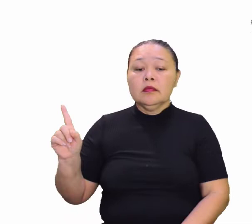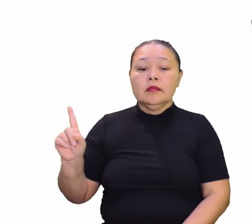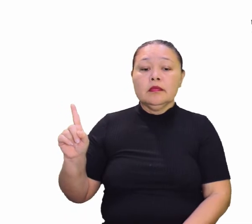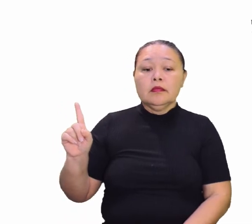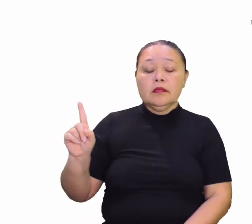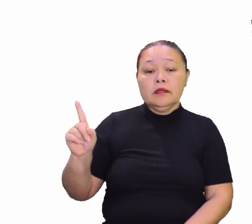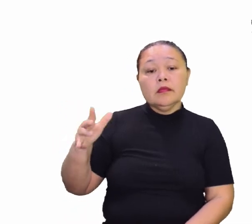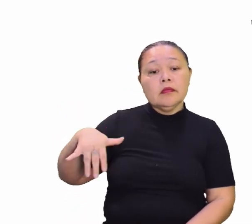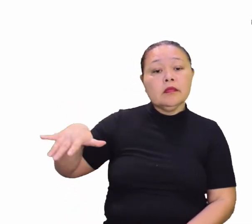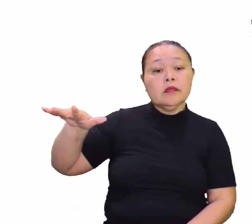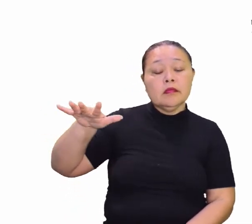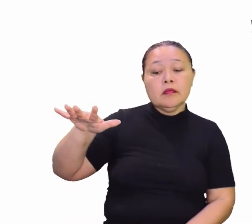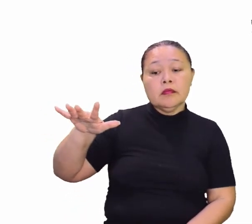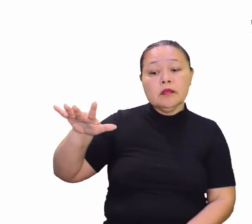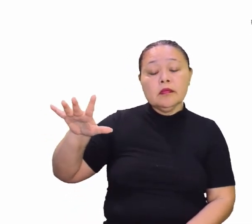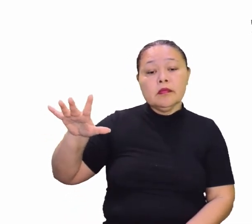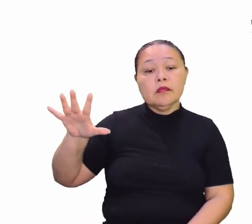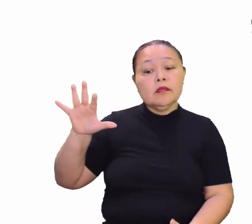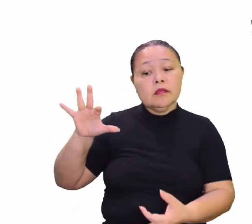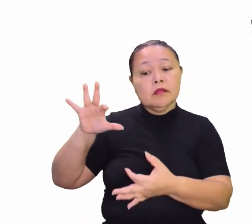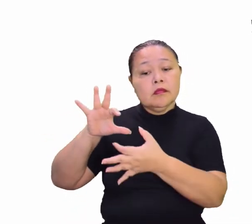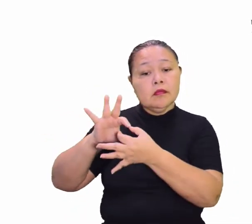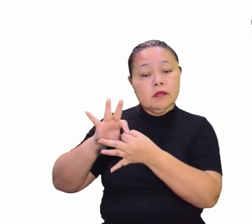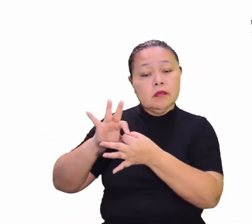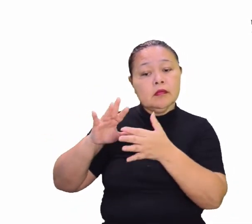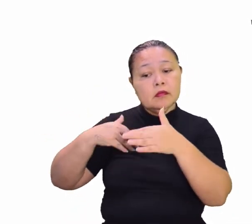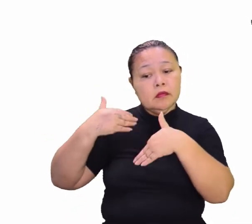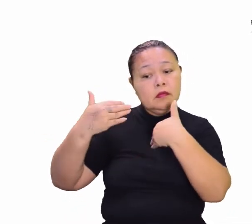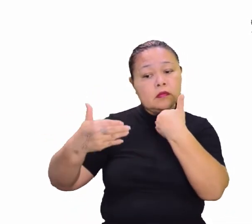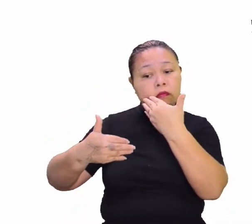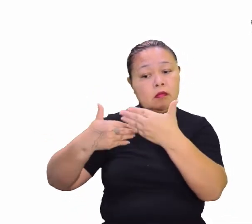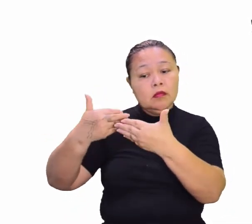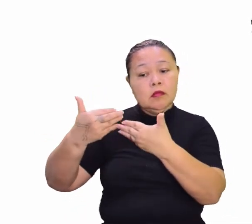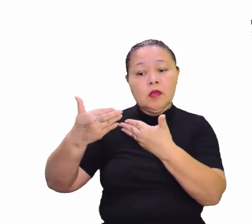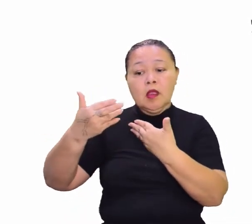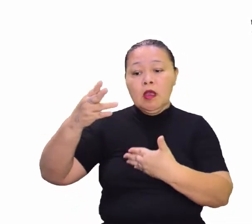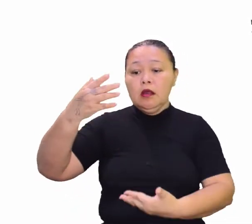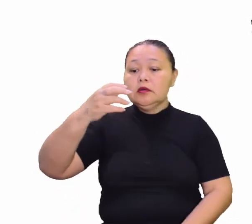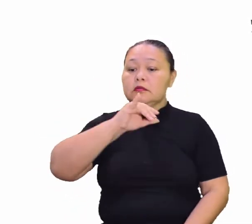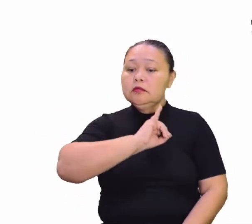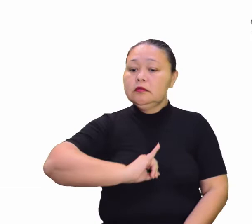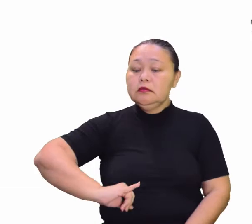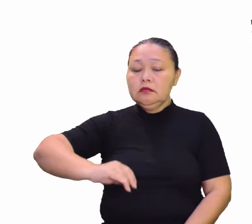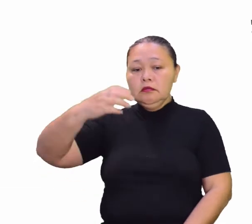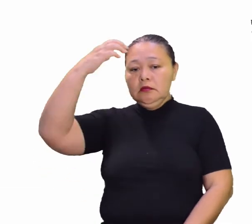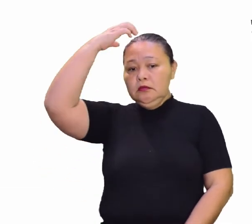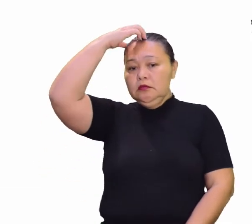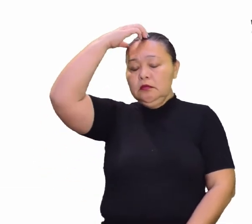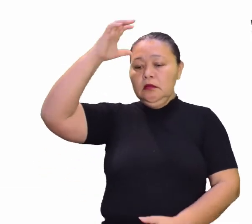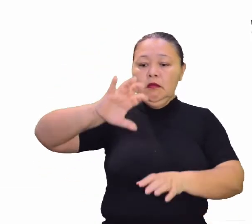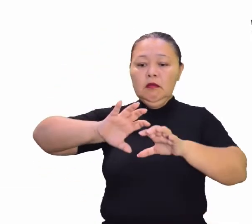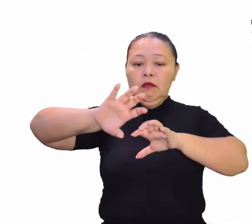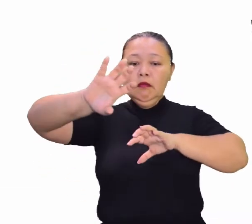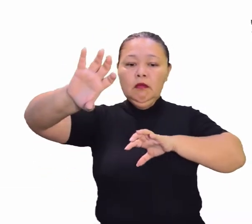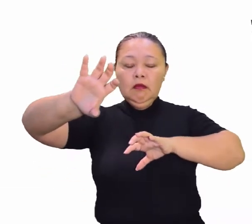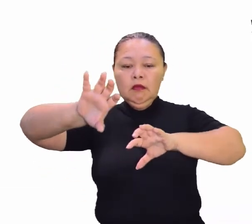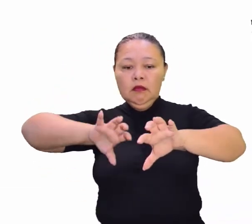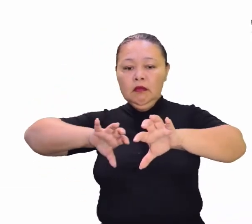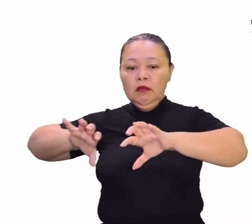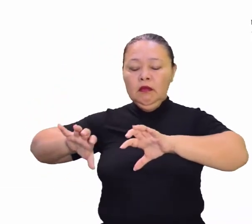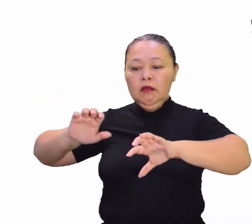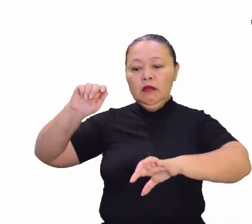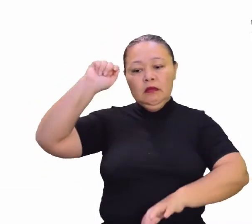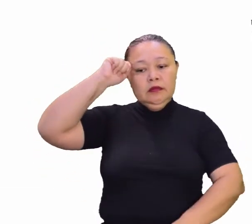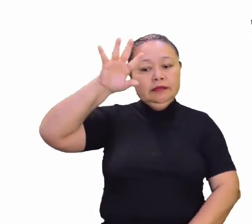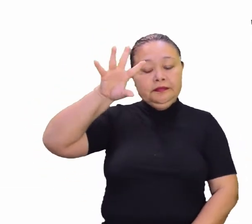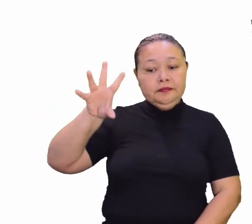E parte desses conflitos está ligado mesmo a esse processo lá do imperialismo, quando houve a divisão dessa